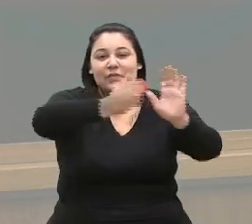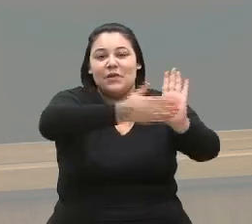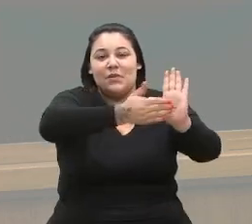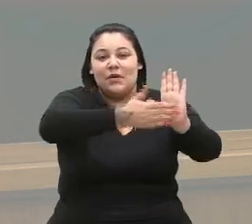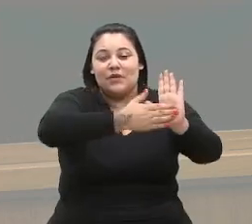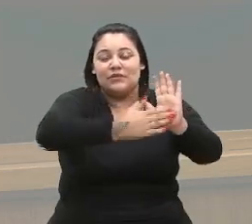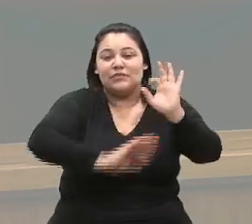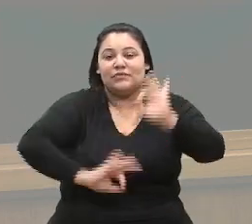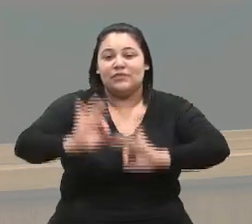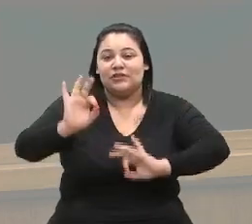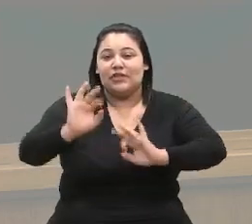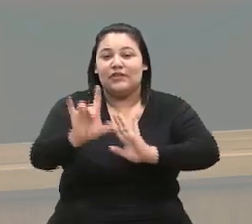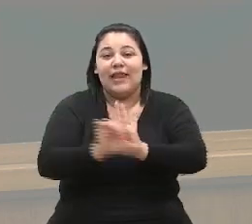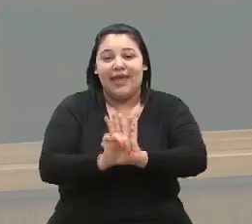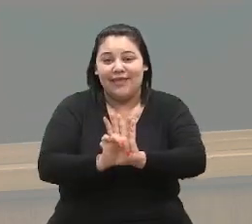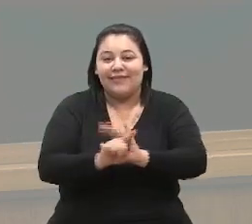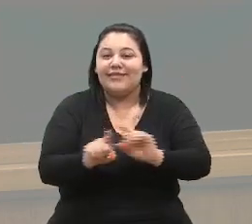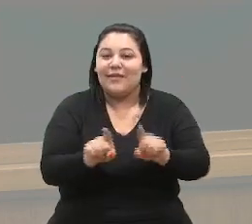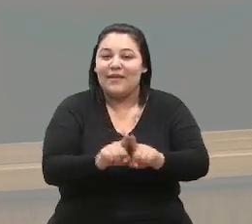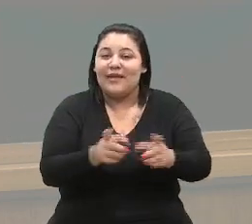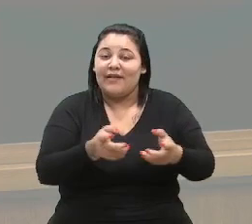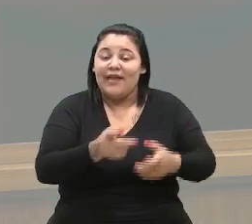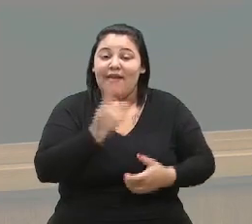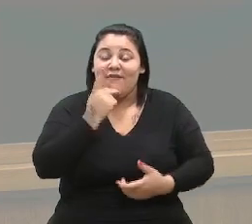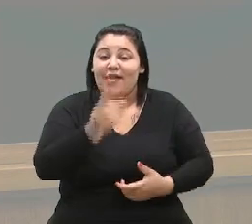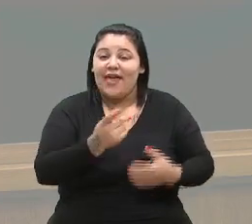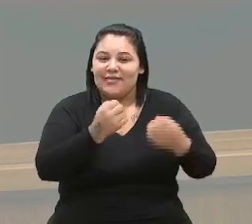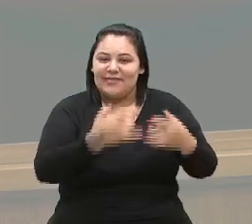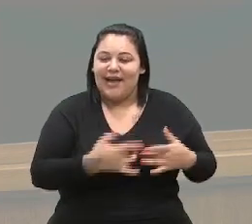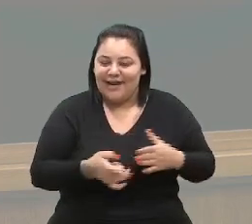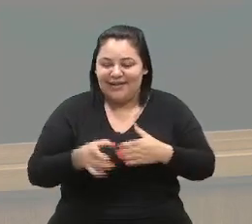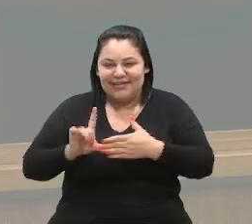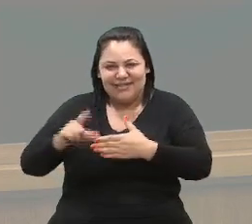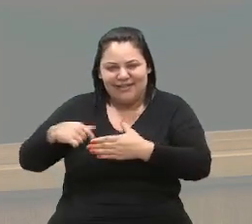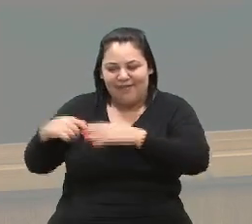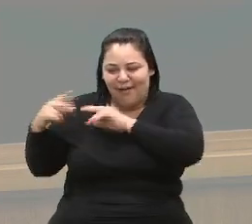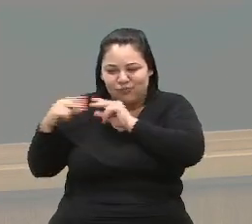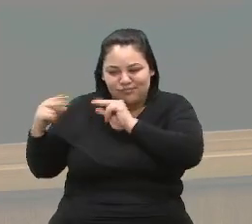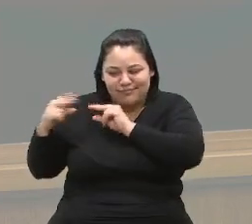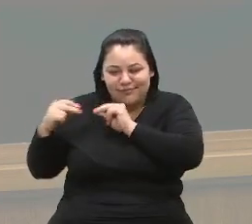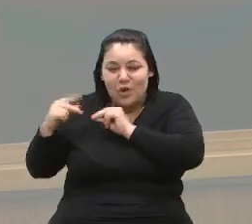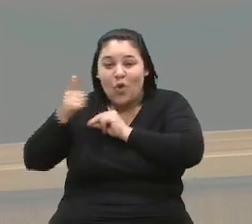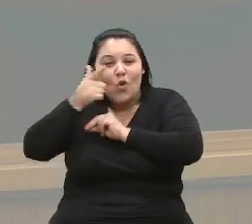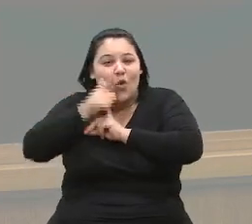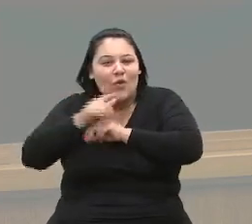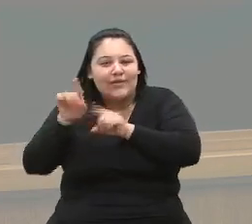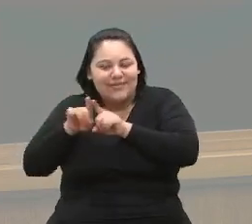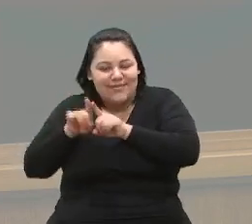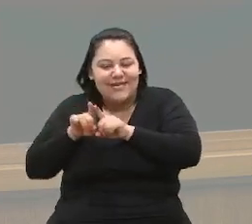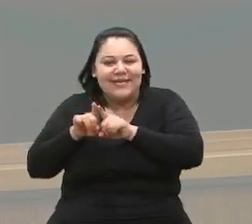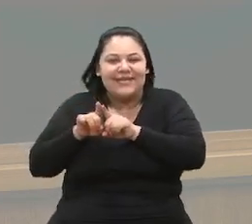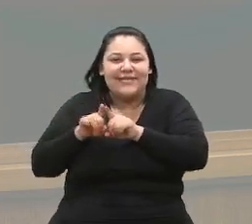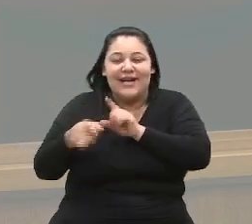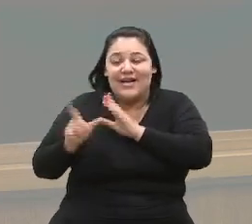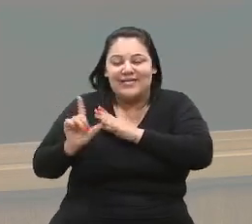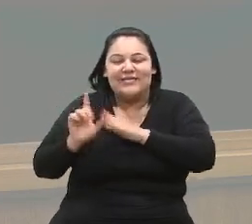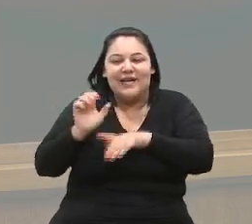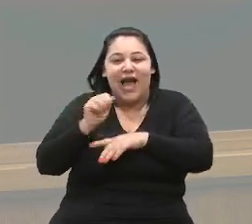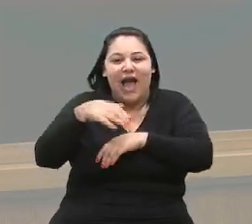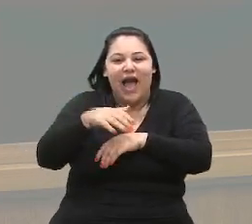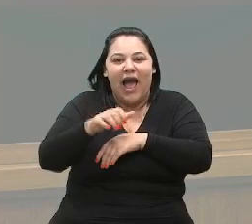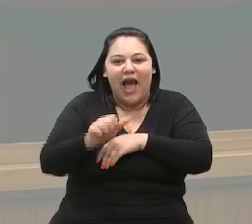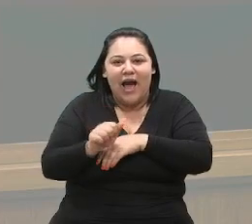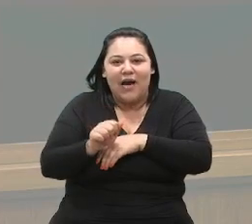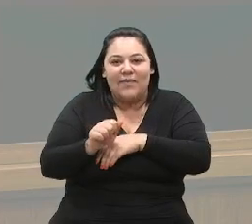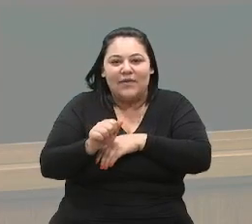de lei. E eu comentava aqui com ele em off, né? AMA, né? Utilidade